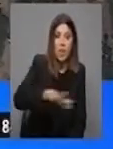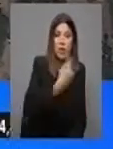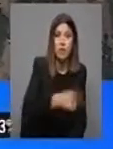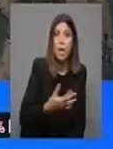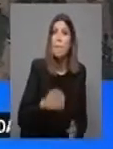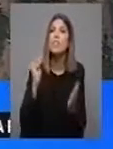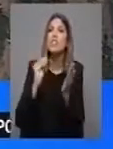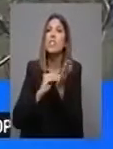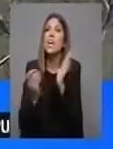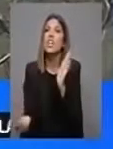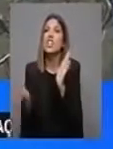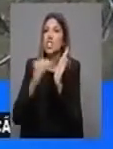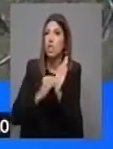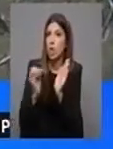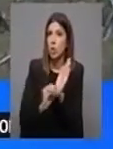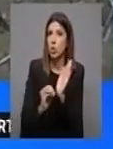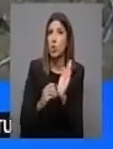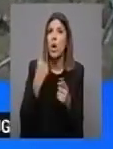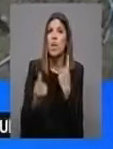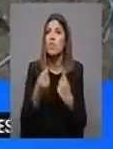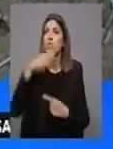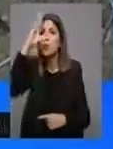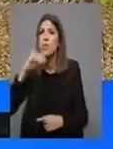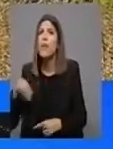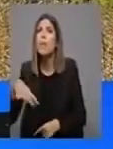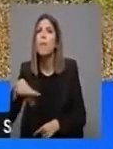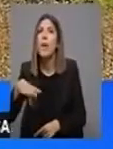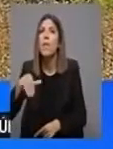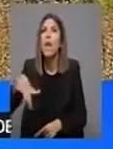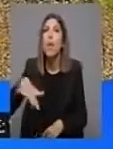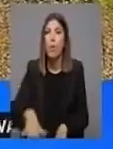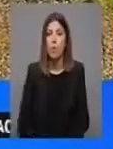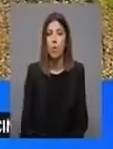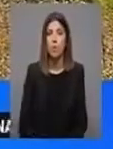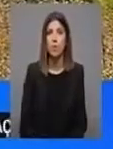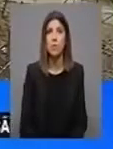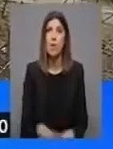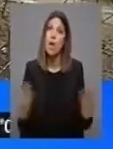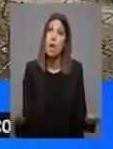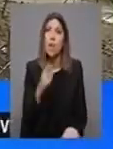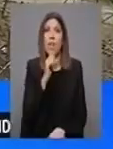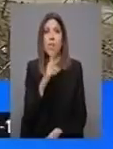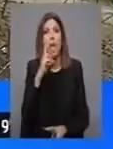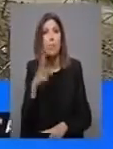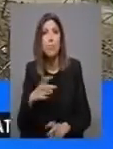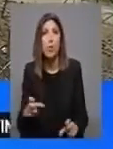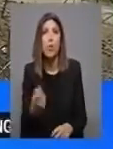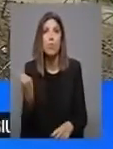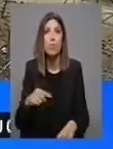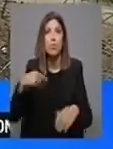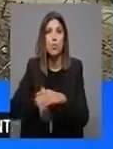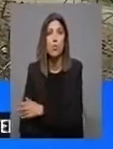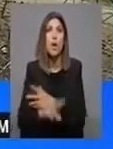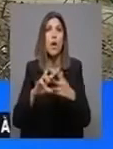muitas vezes até nem sabem onde ela se localiza, temos agora a propriedade de poder fazer isso de uma forma muito simples. Basta ir à Câmara